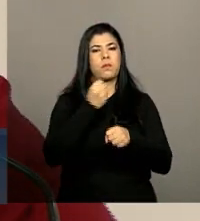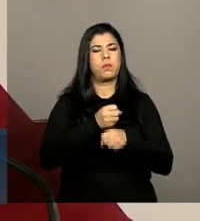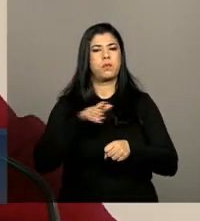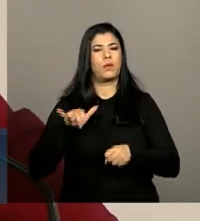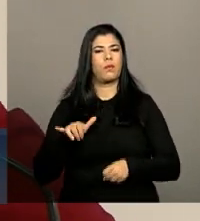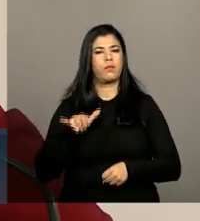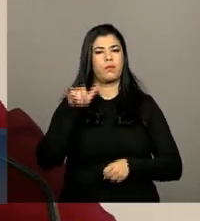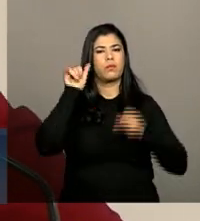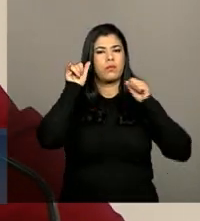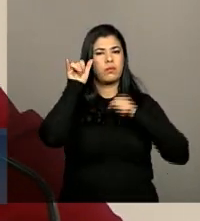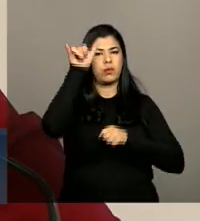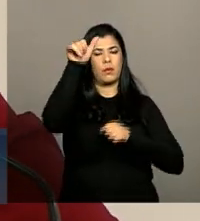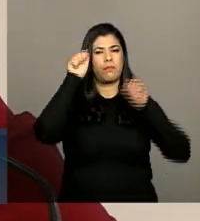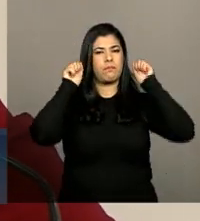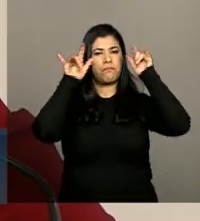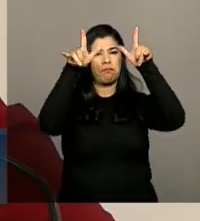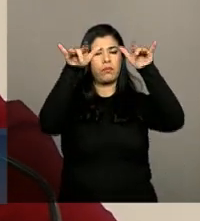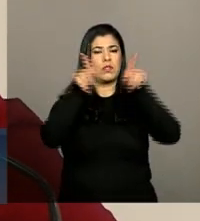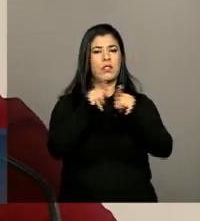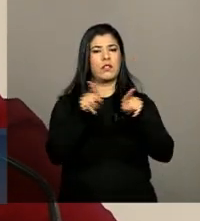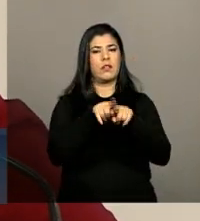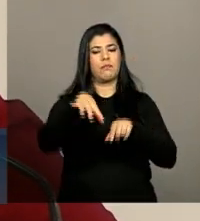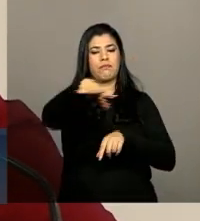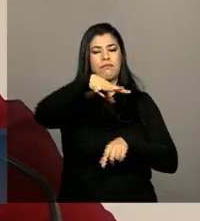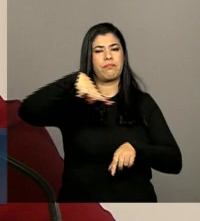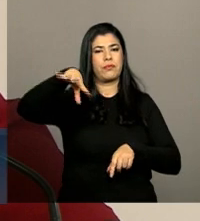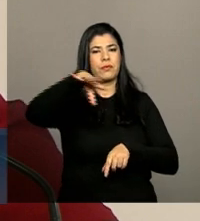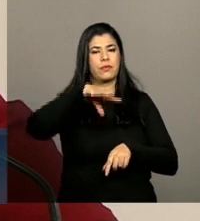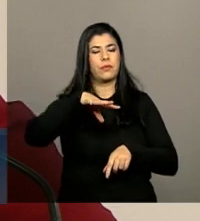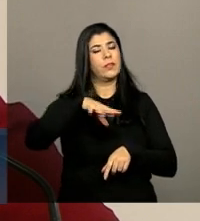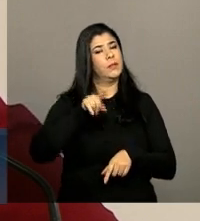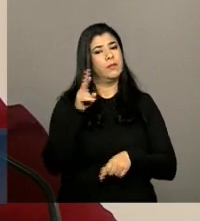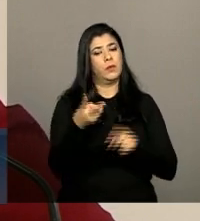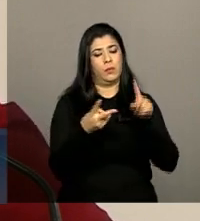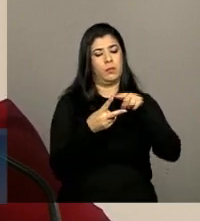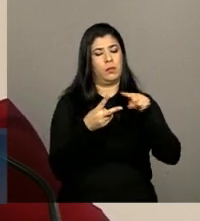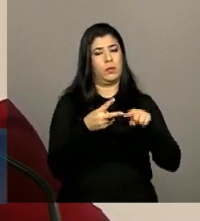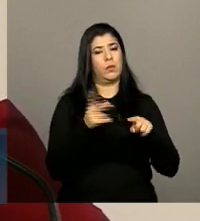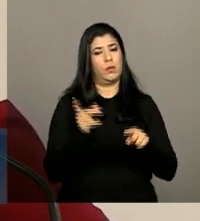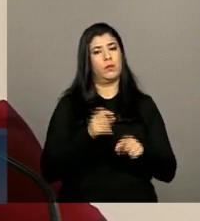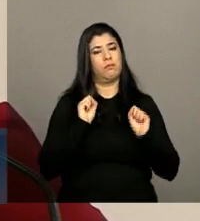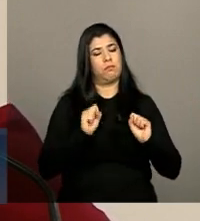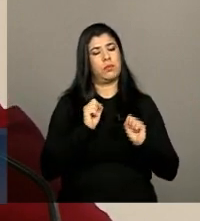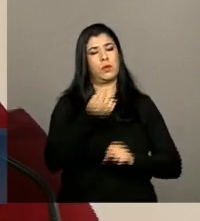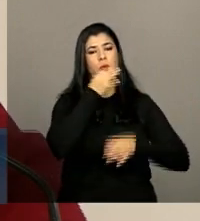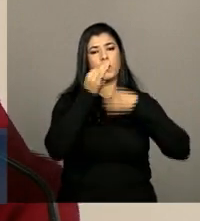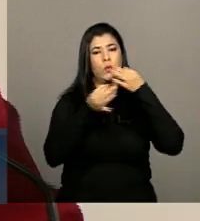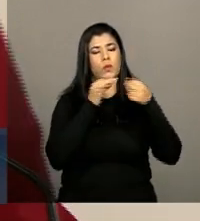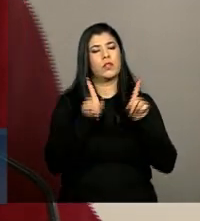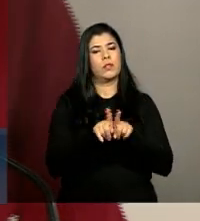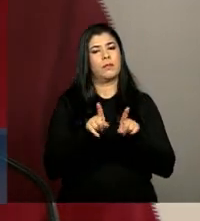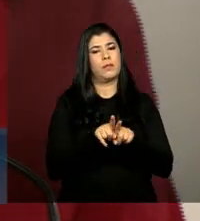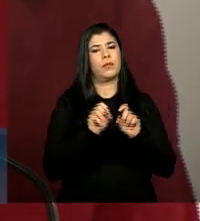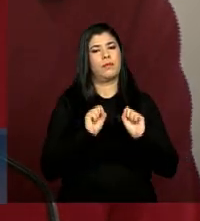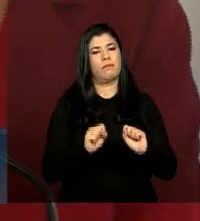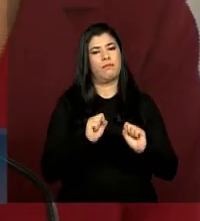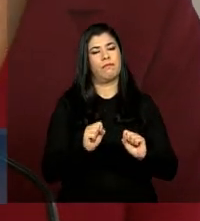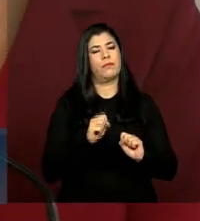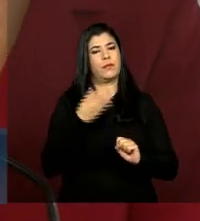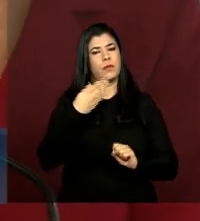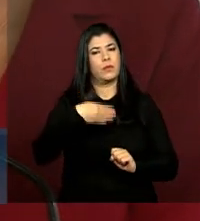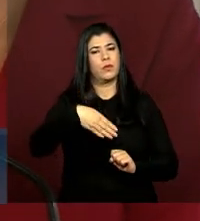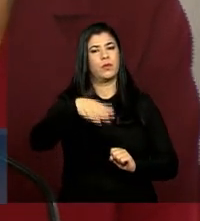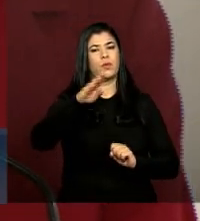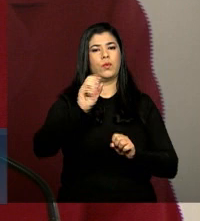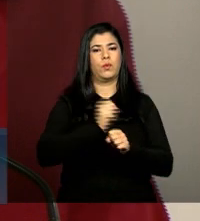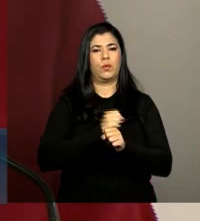regionais são algumas das grandes contribuições que o professor deu também ao longo da sua